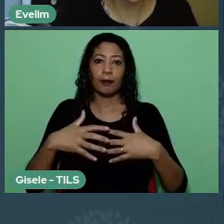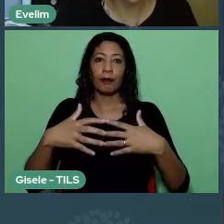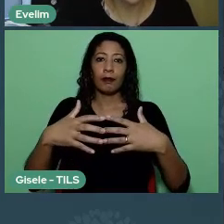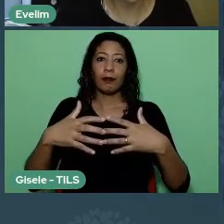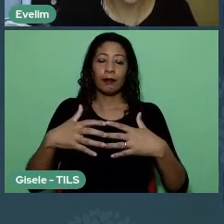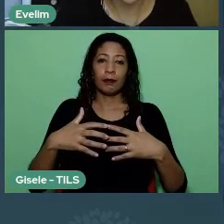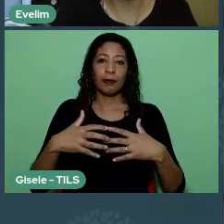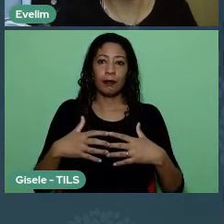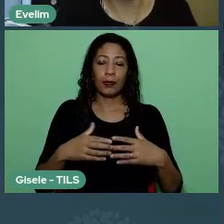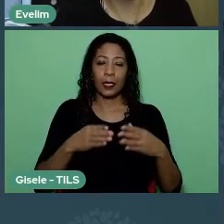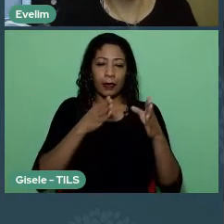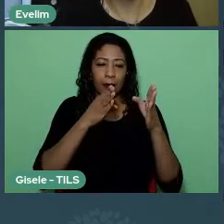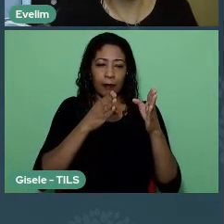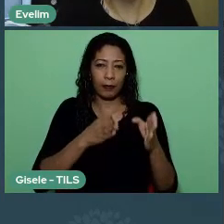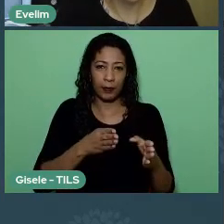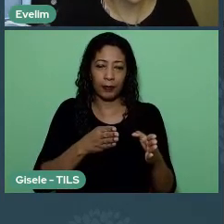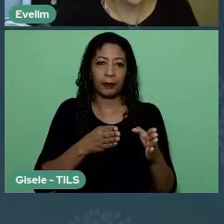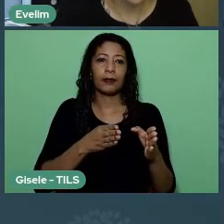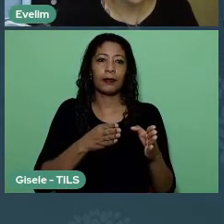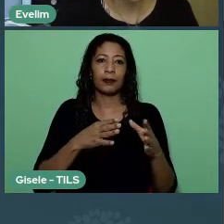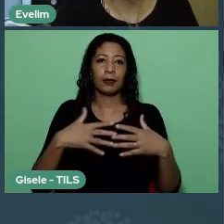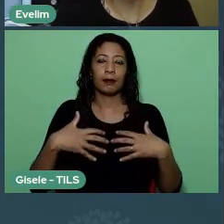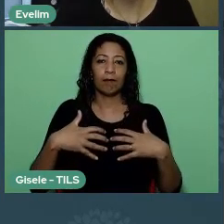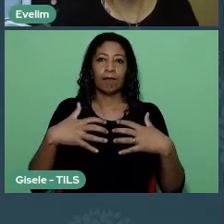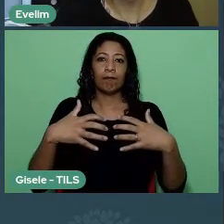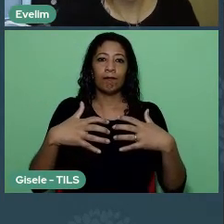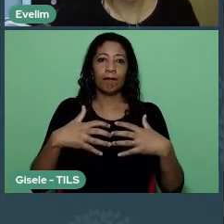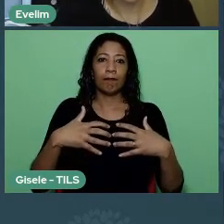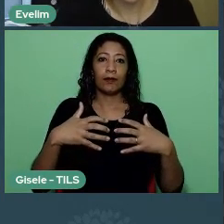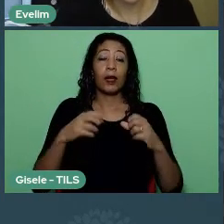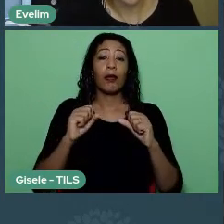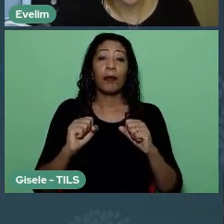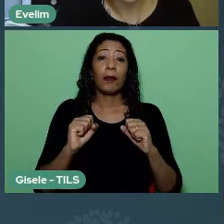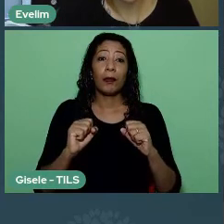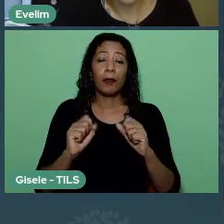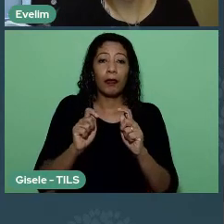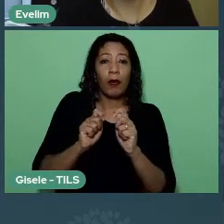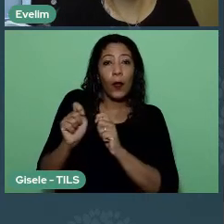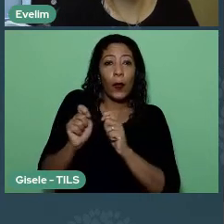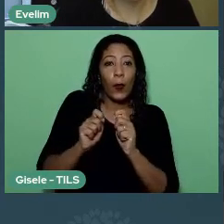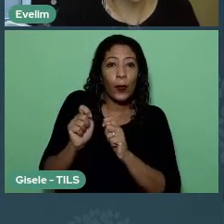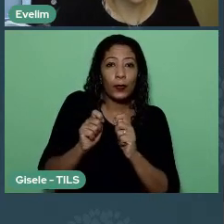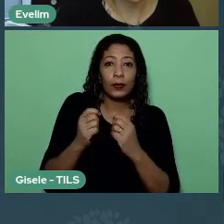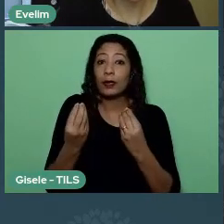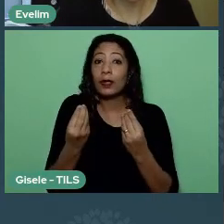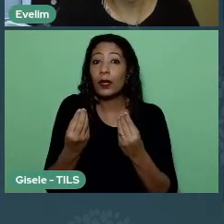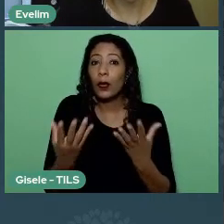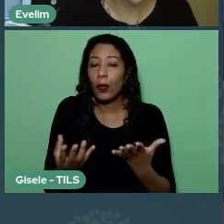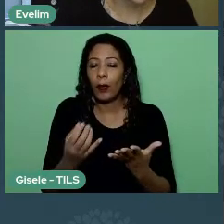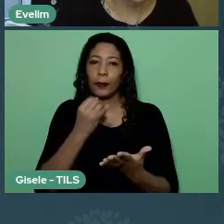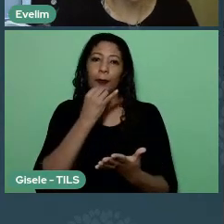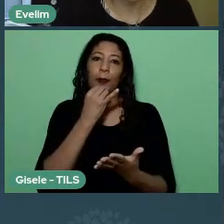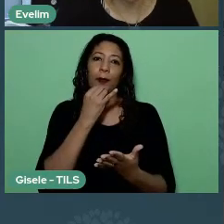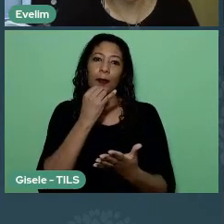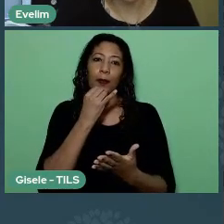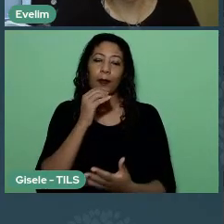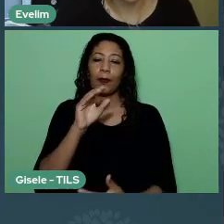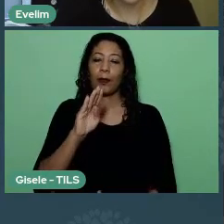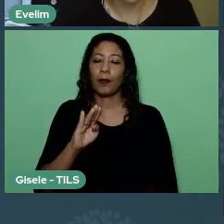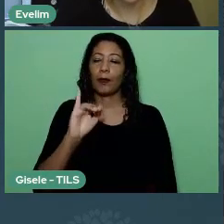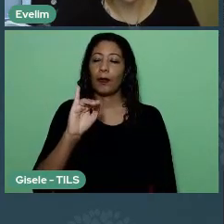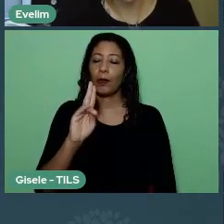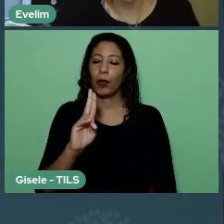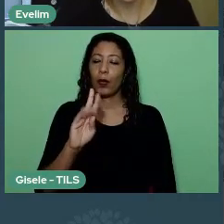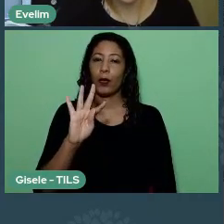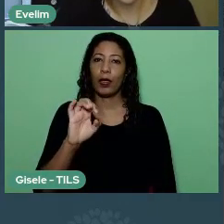padrão ventilatório alterado a nível neural, que pode ser controlado com alguns métodos, como, por exemplo, o buteico, o